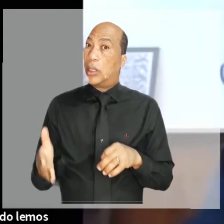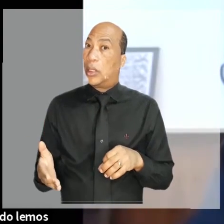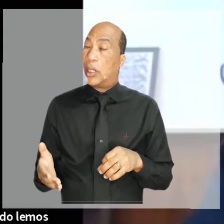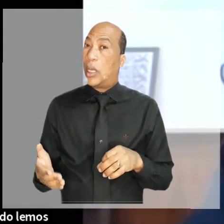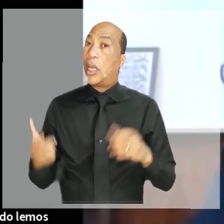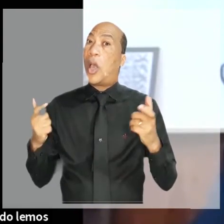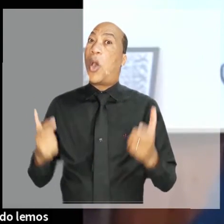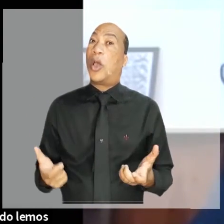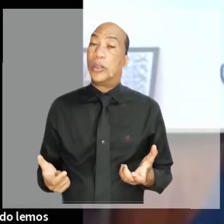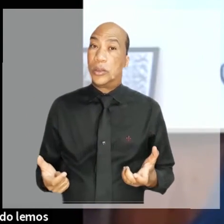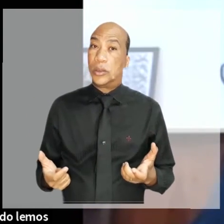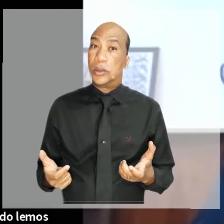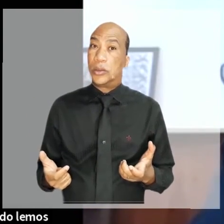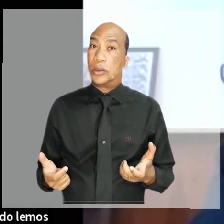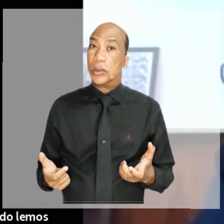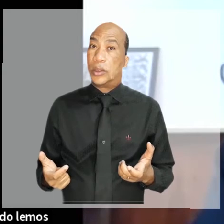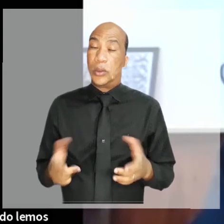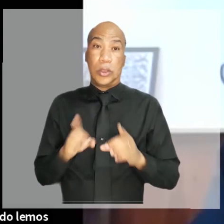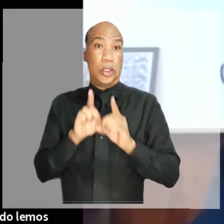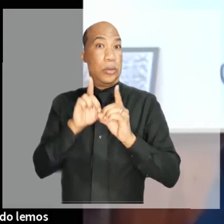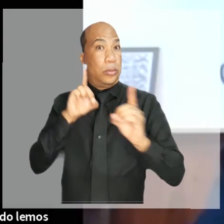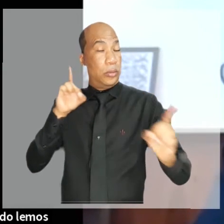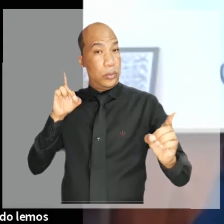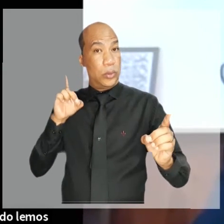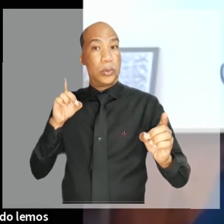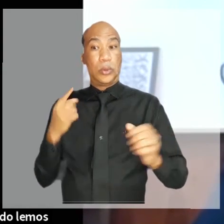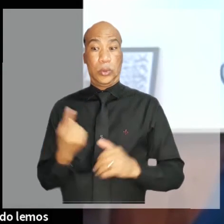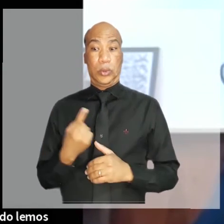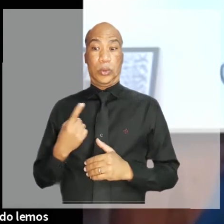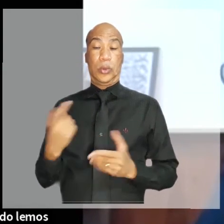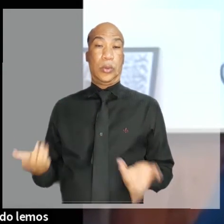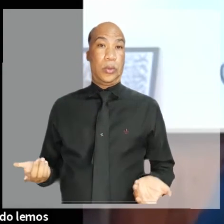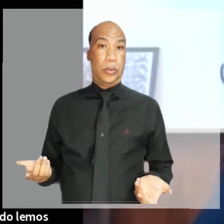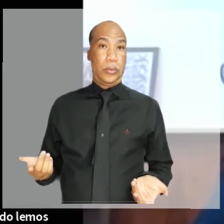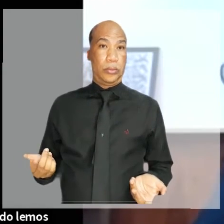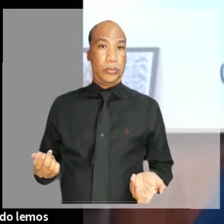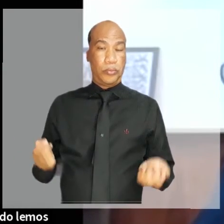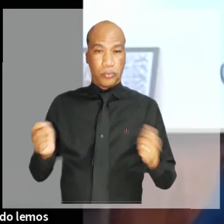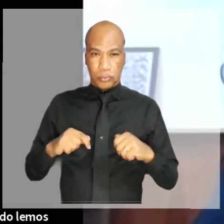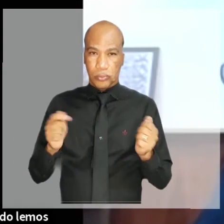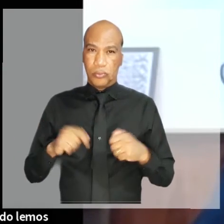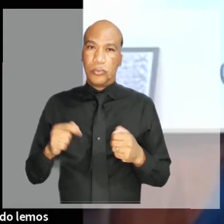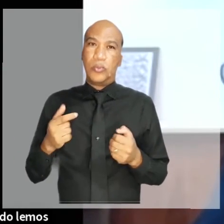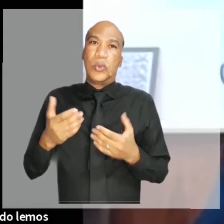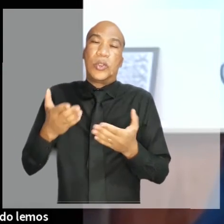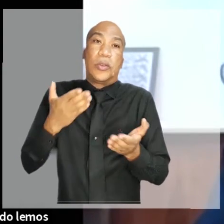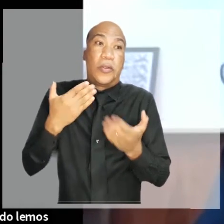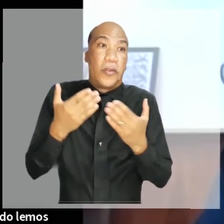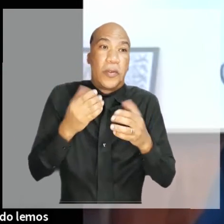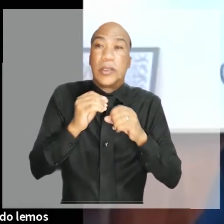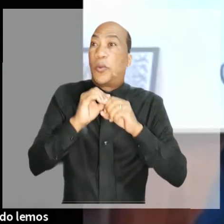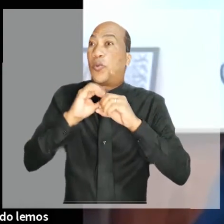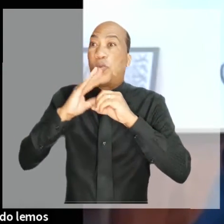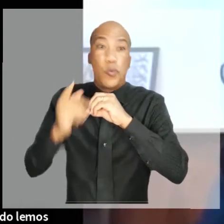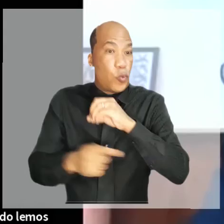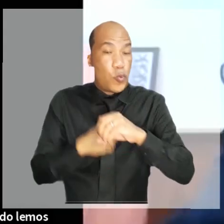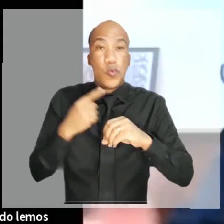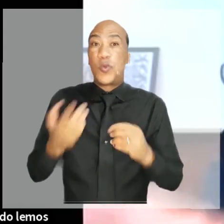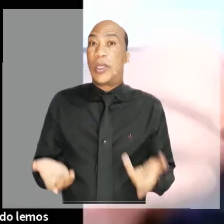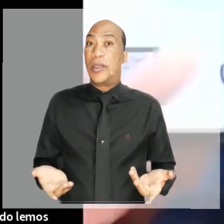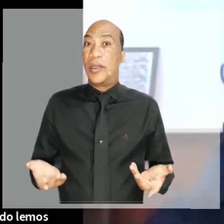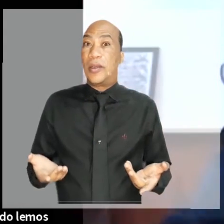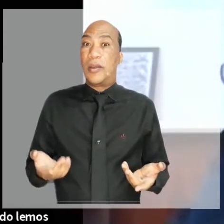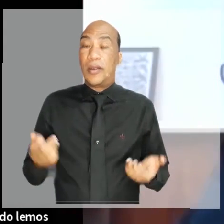para o mundo inteiro. Então nós falamos, por exemplo, com lideranças no Brasil, lideranças nos Estados Unidos,